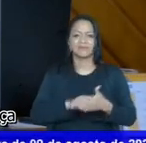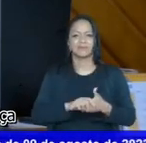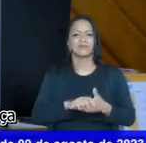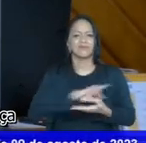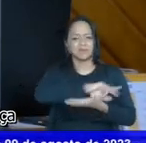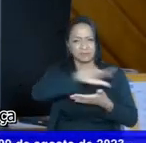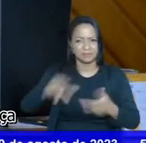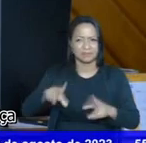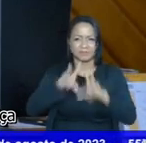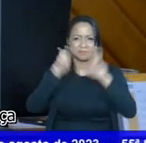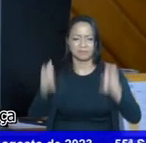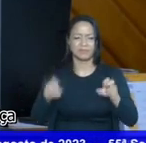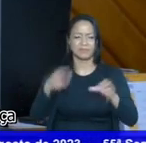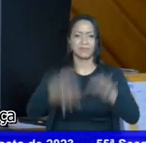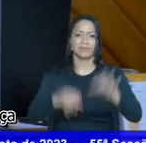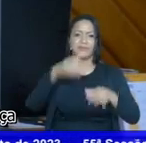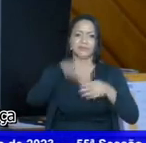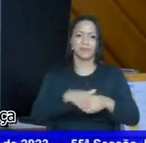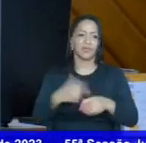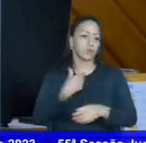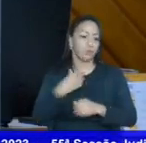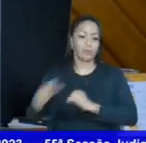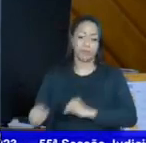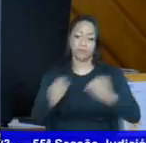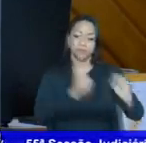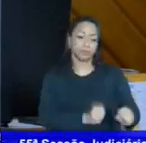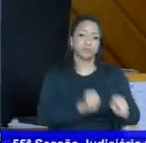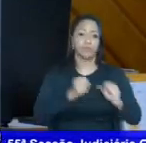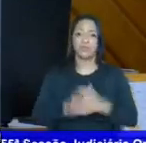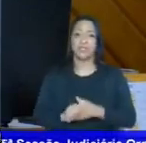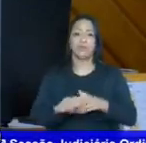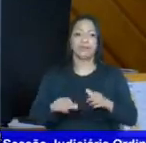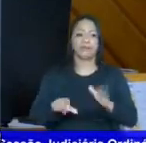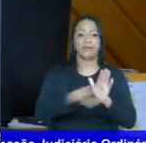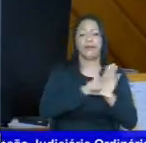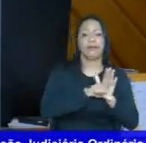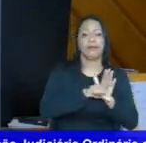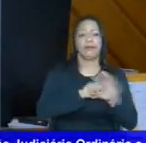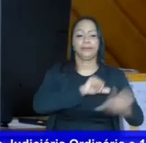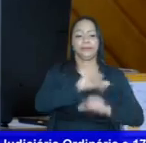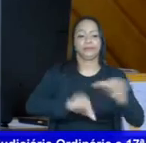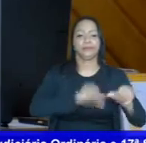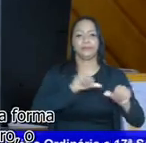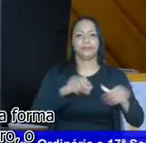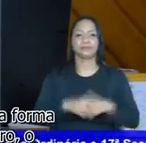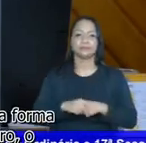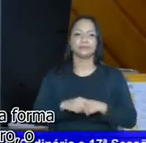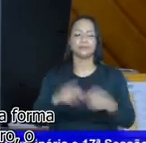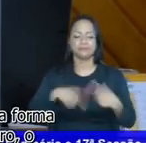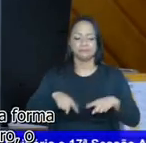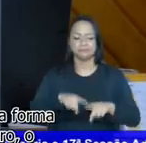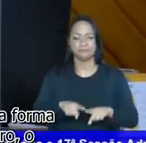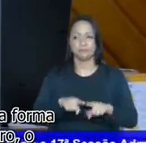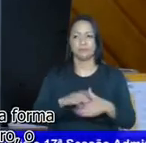de vários temas na justiça eleitoral. Mas eu não tenho poder constituinte, eu não tenho poder legislativo reformador, né?